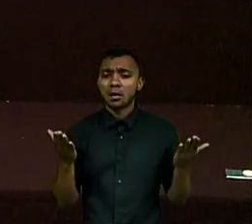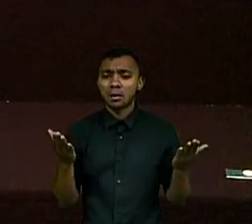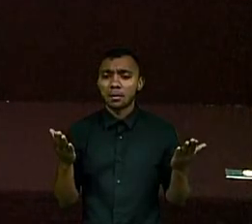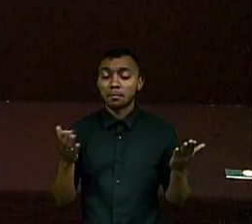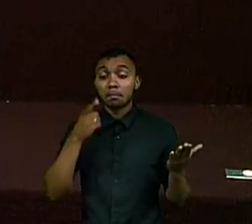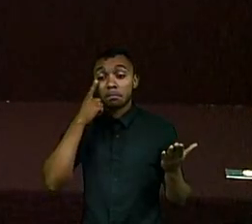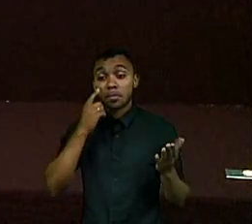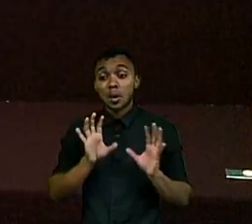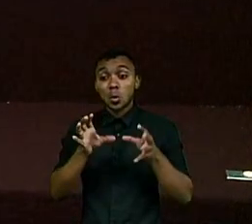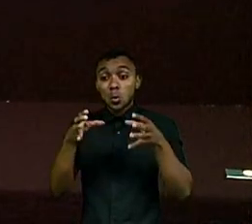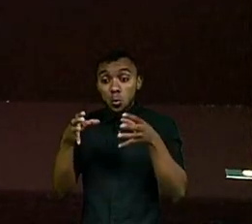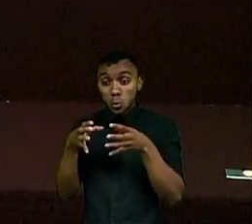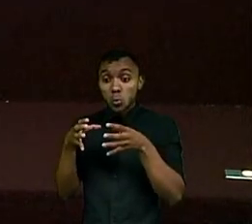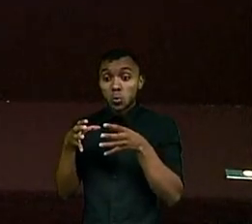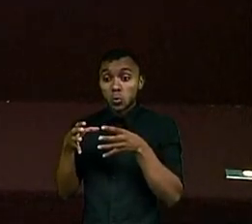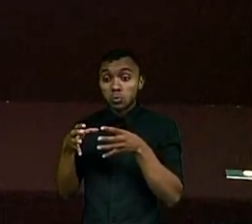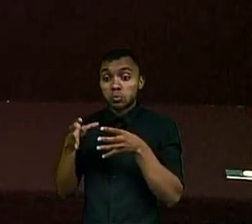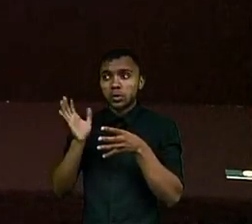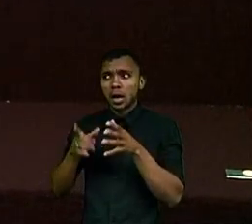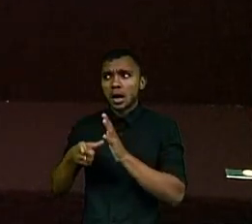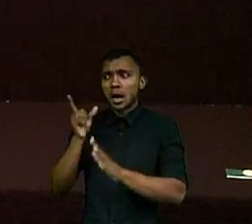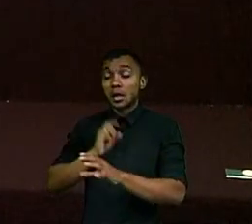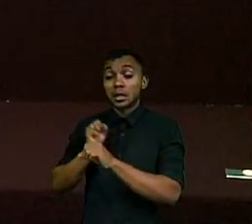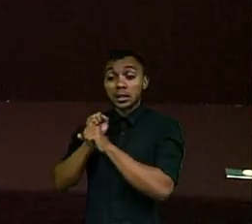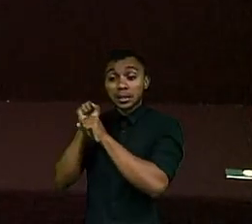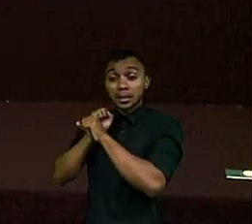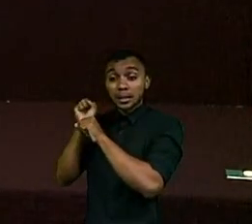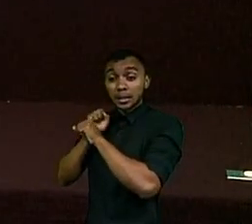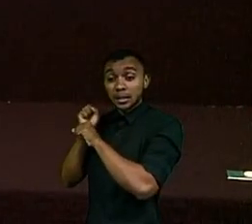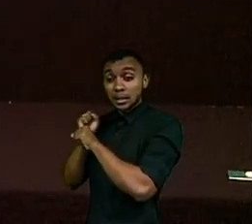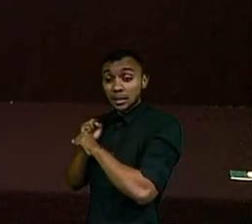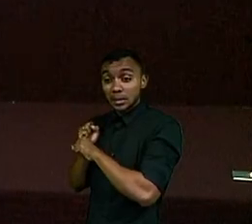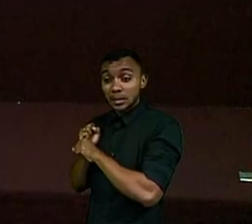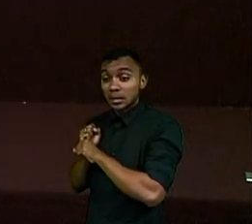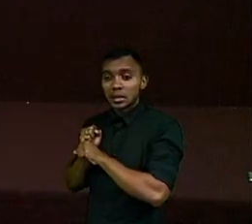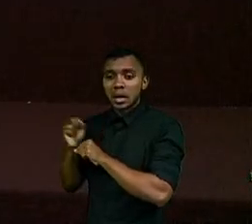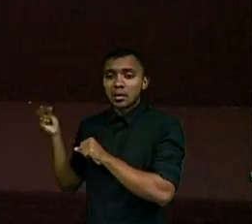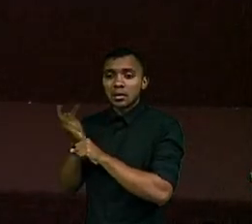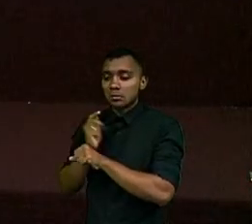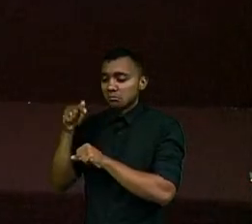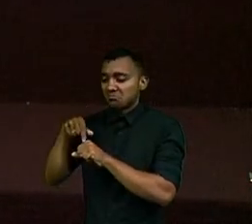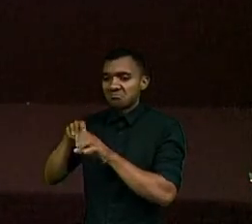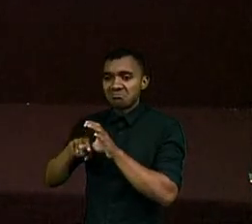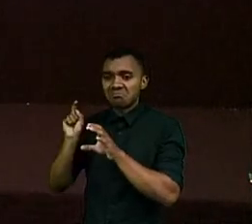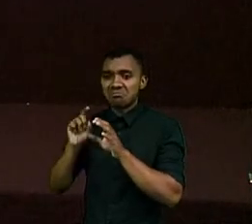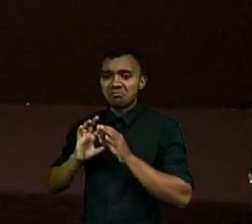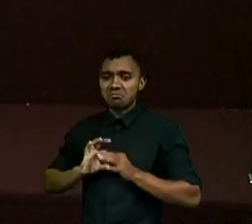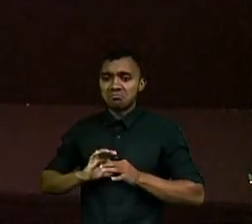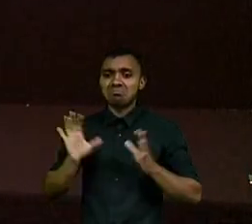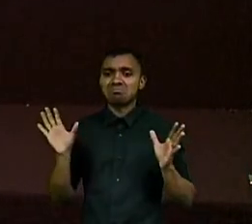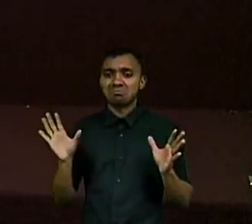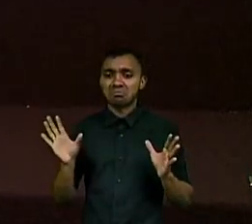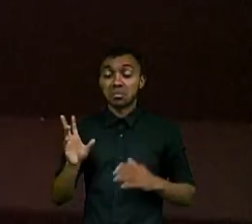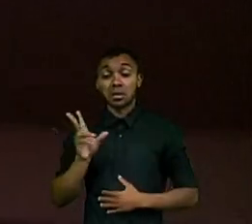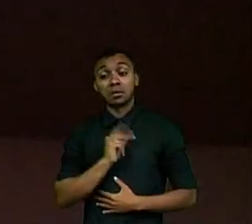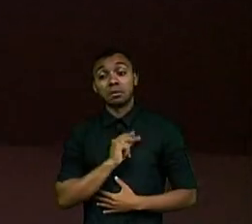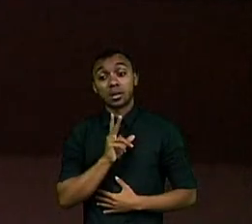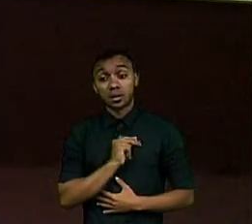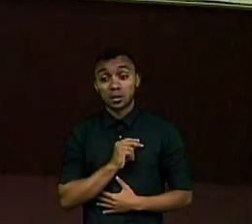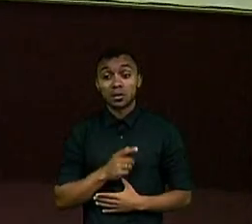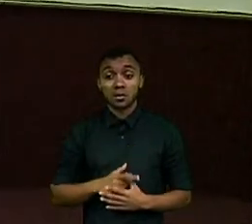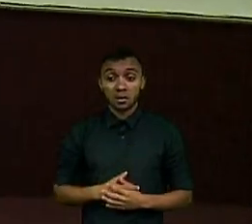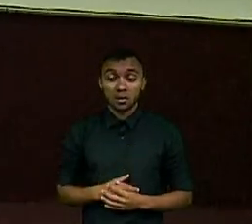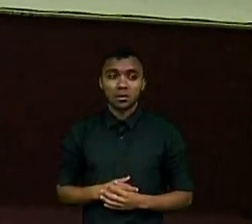colônia em séculos se libertava do jogo de uma Metrópole aquilo foi um negócio assim impressionante né